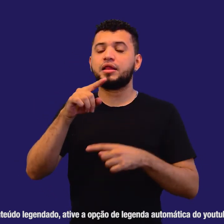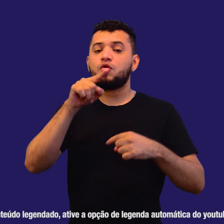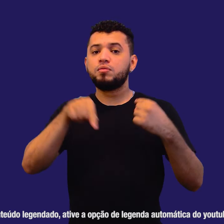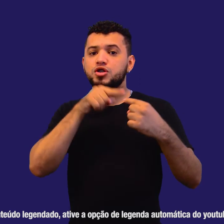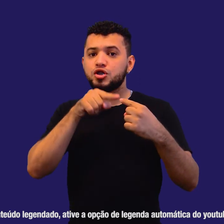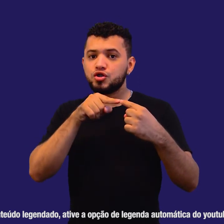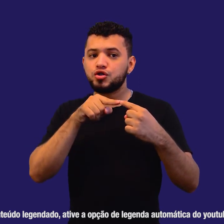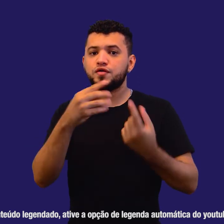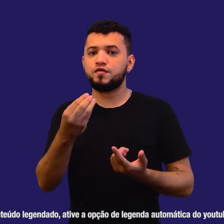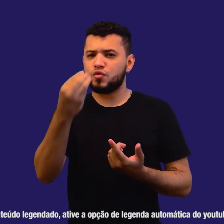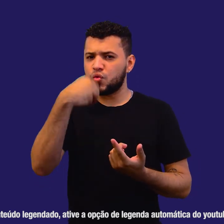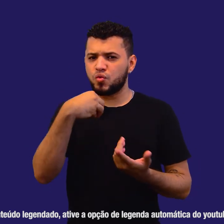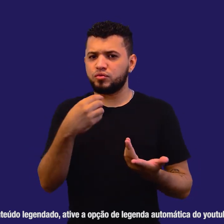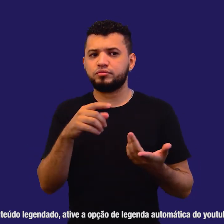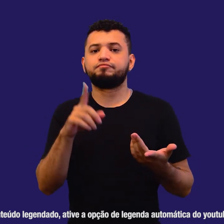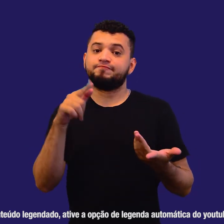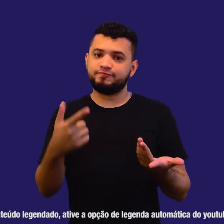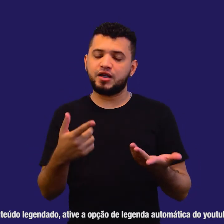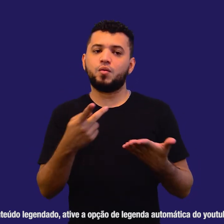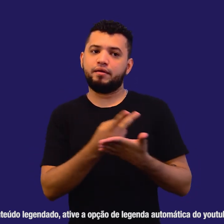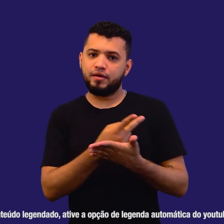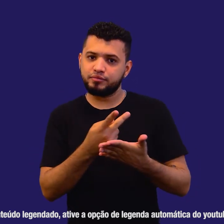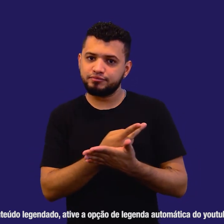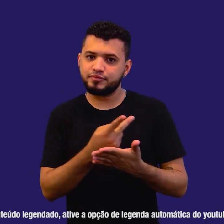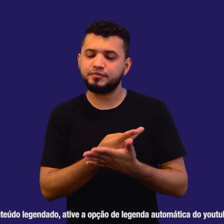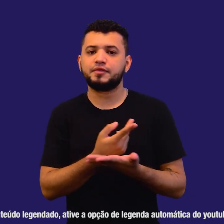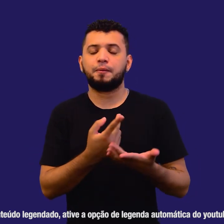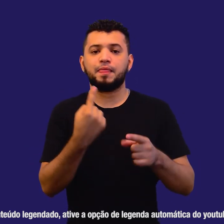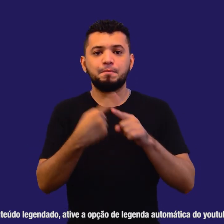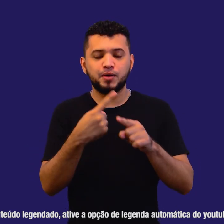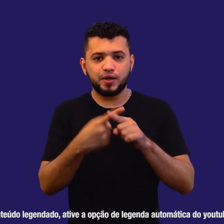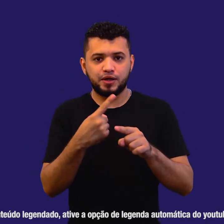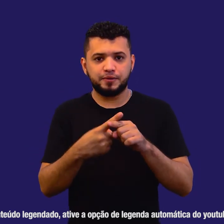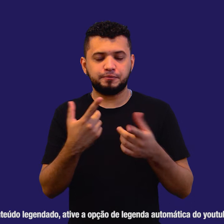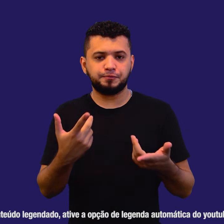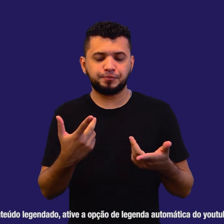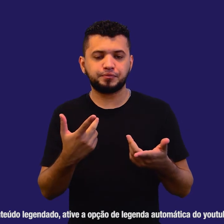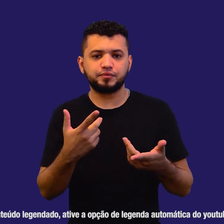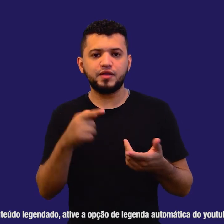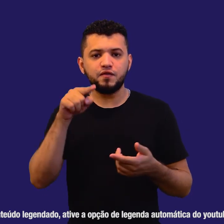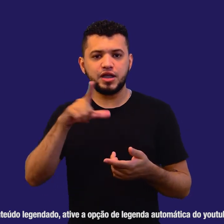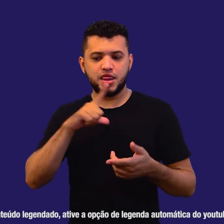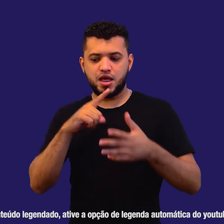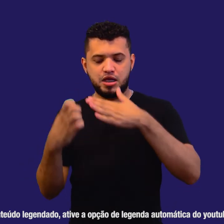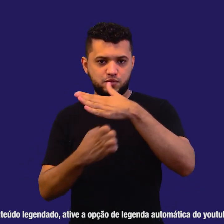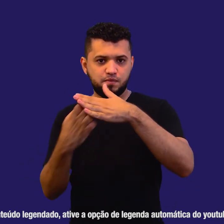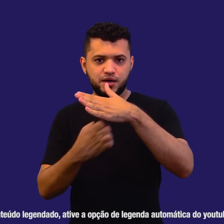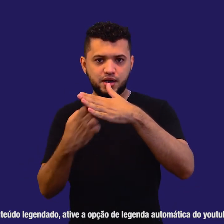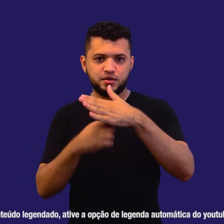pode ser equivocada, né? Não, ela é equivocada. Assim, você tem um negócio que